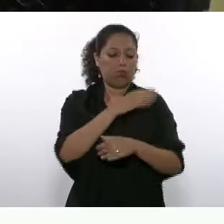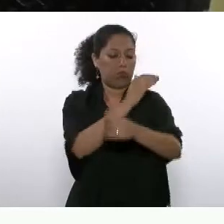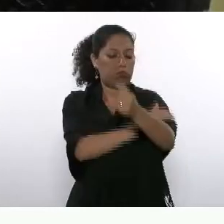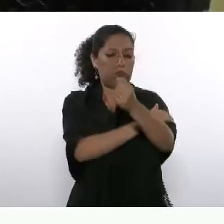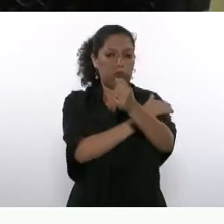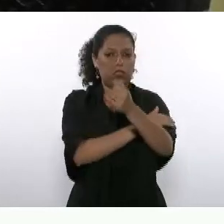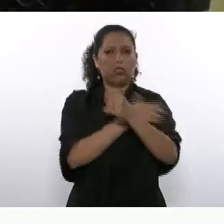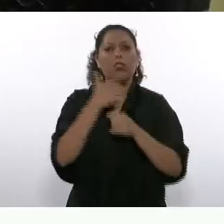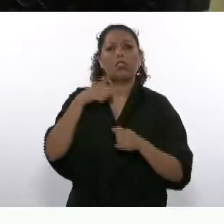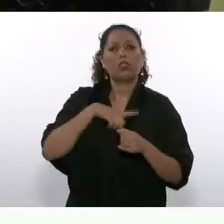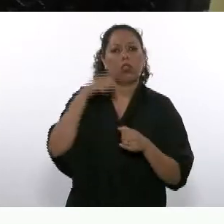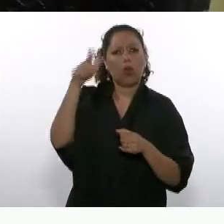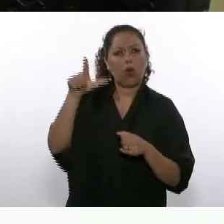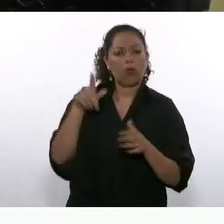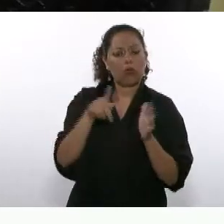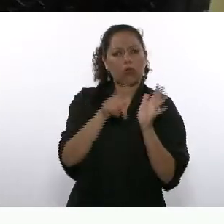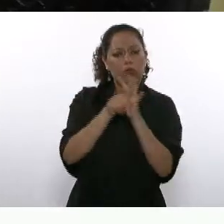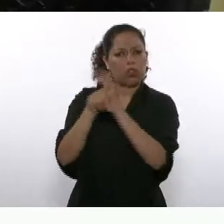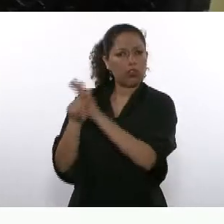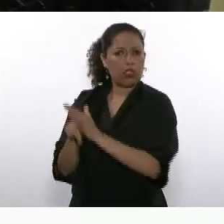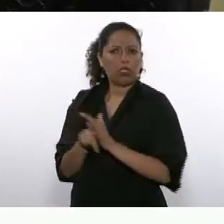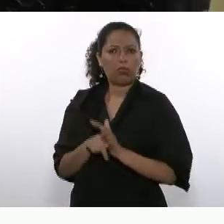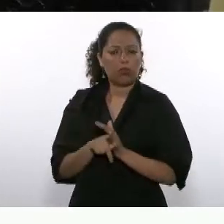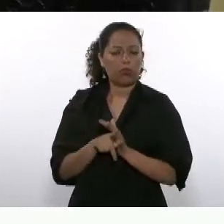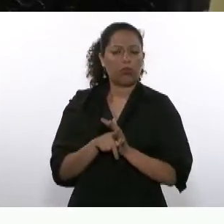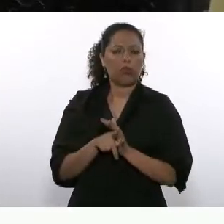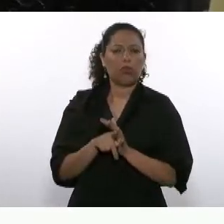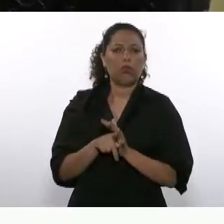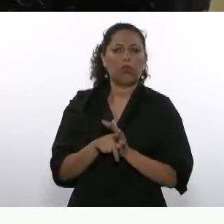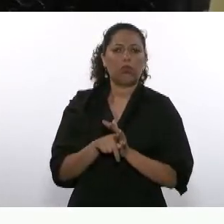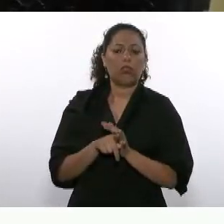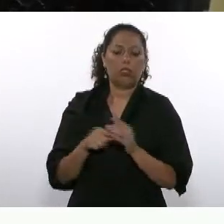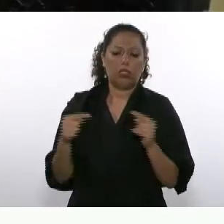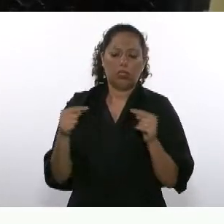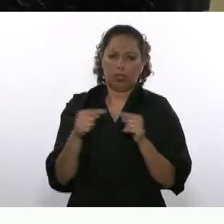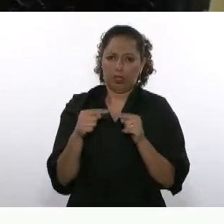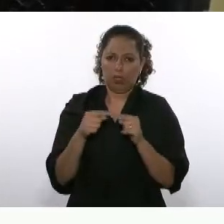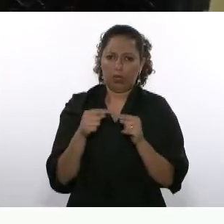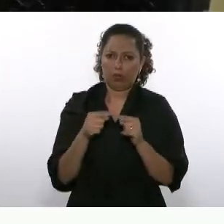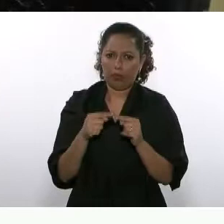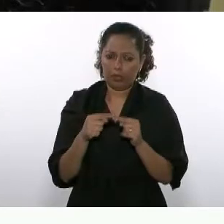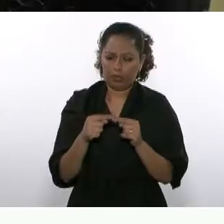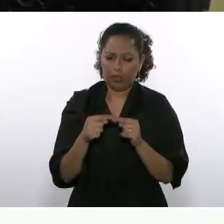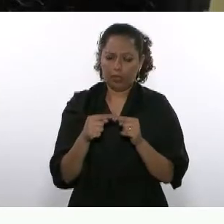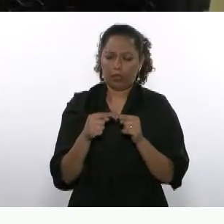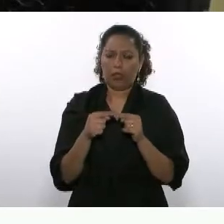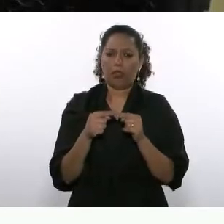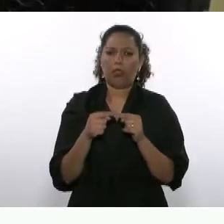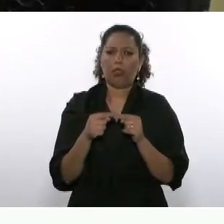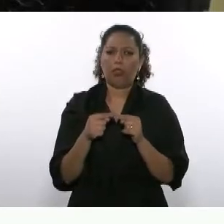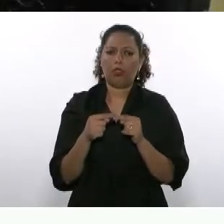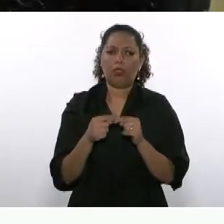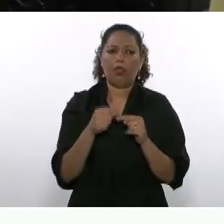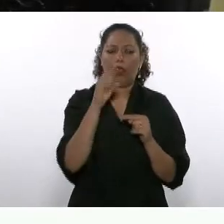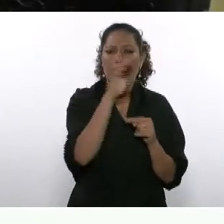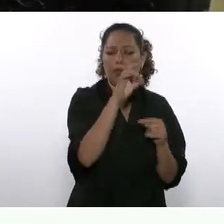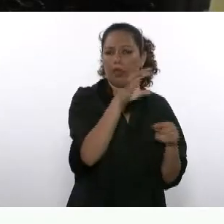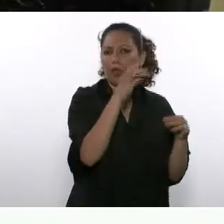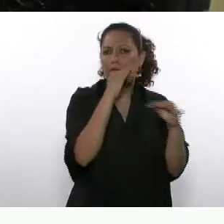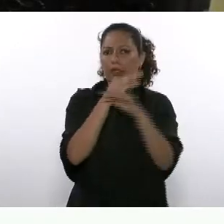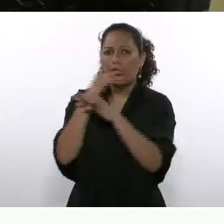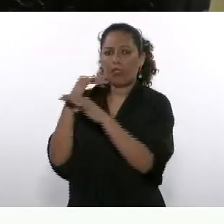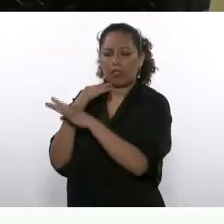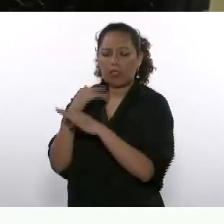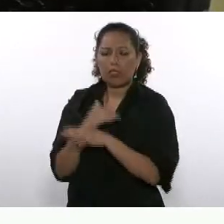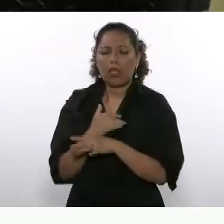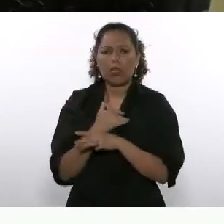algum outro projeto que seja um projeto nesse modelo de implementação por municípios, que seria objeto